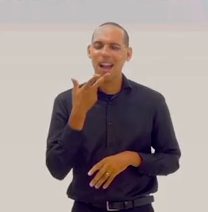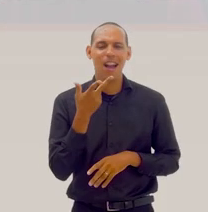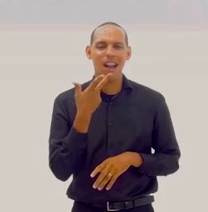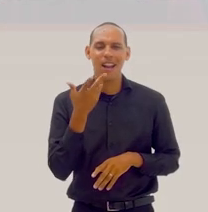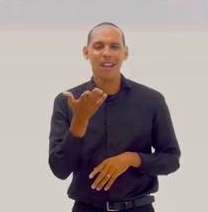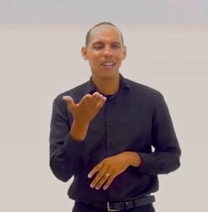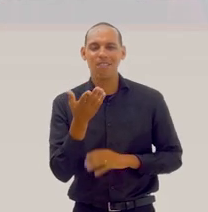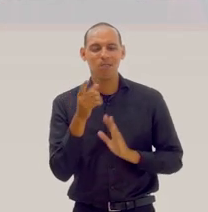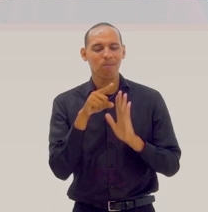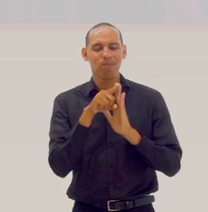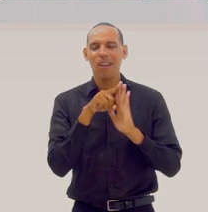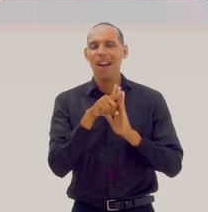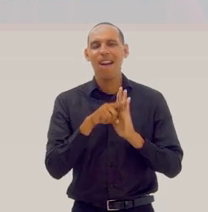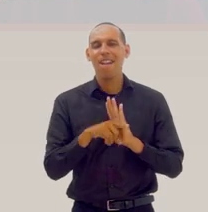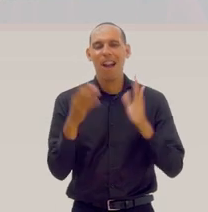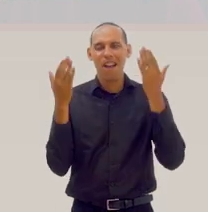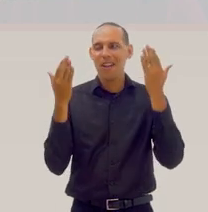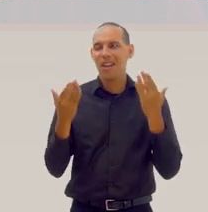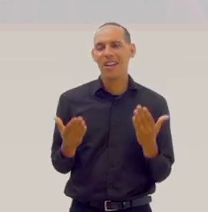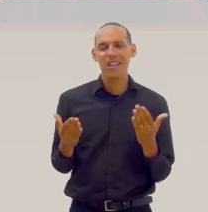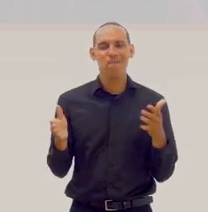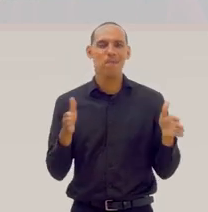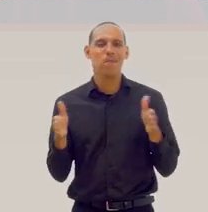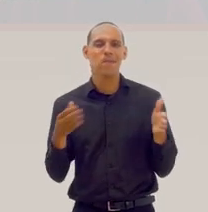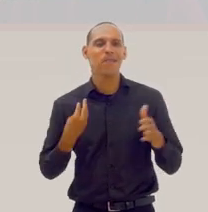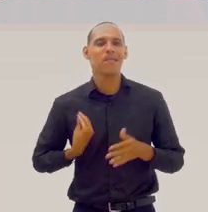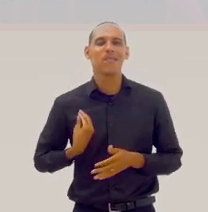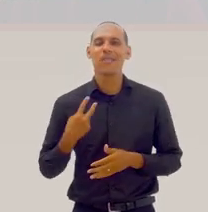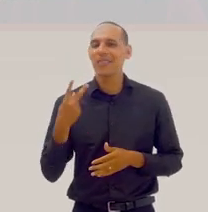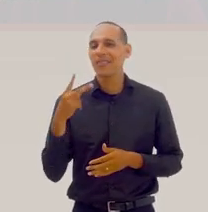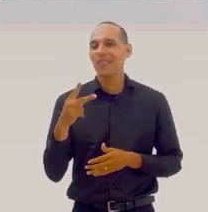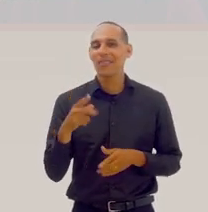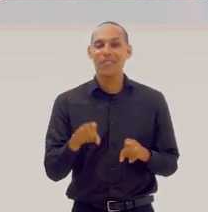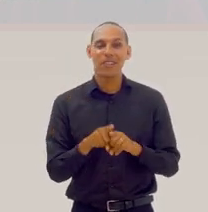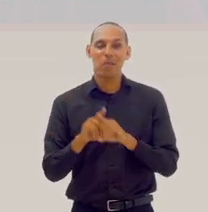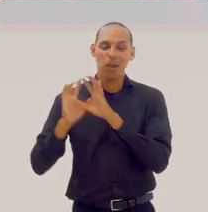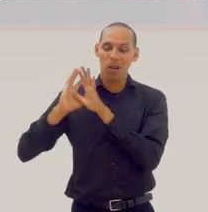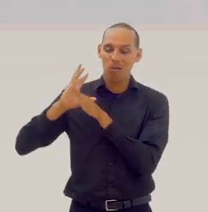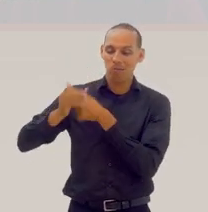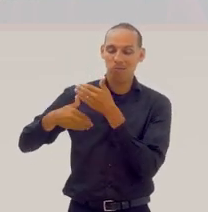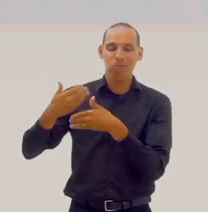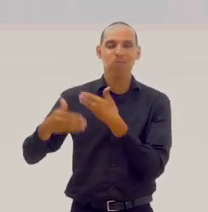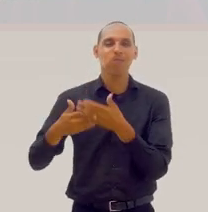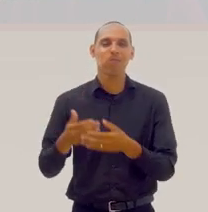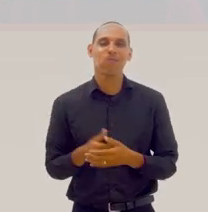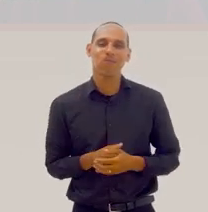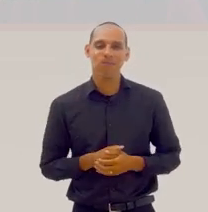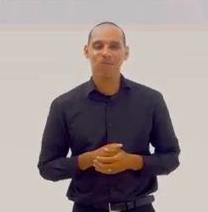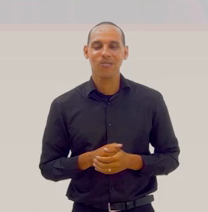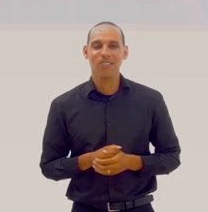analisasse esse momento da sua vida, da sua carreira,